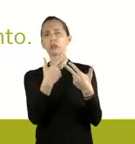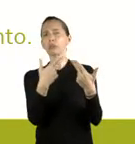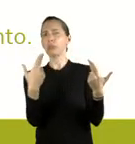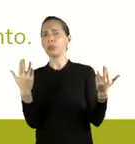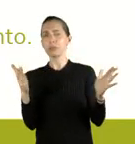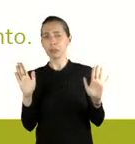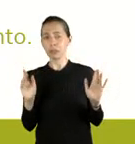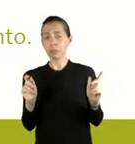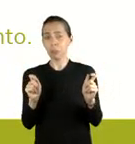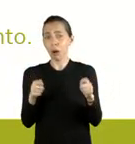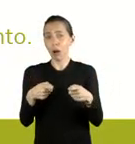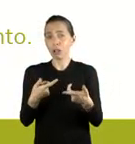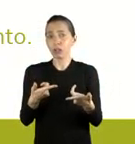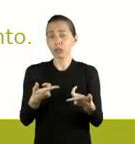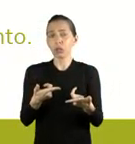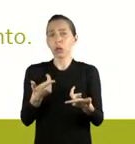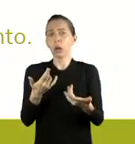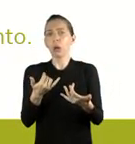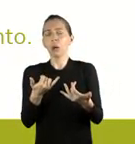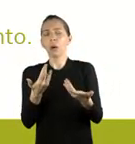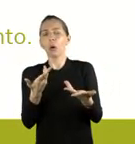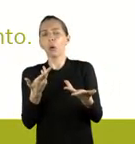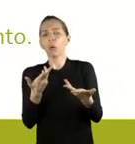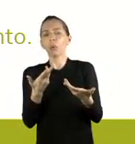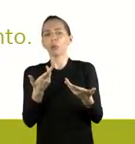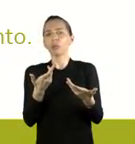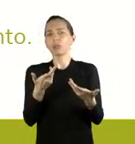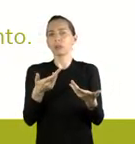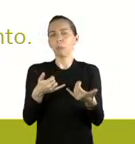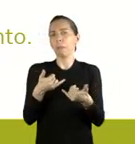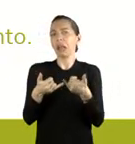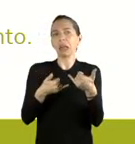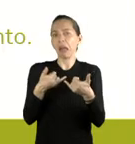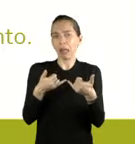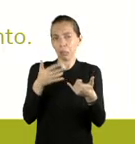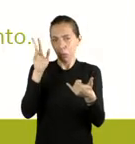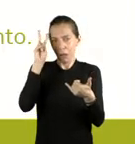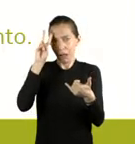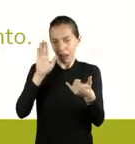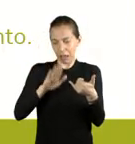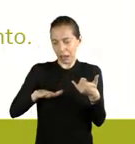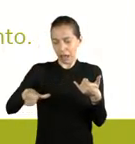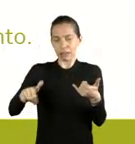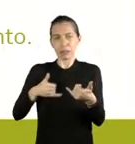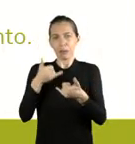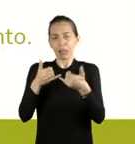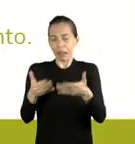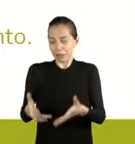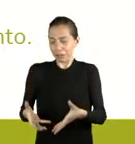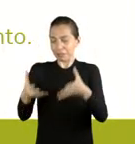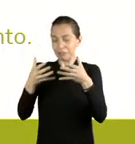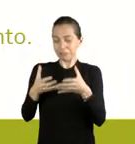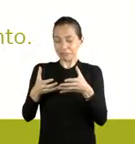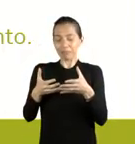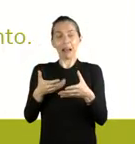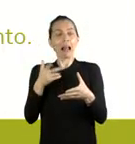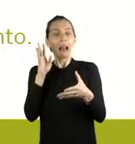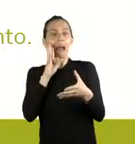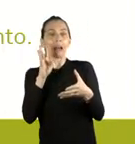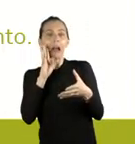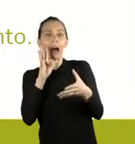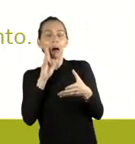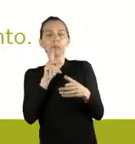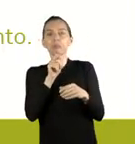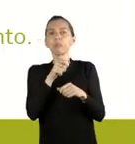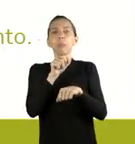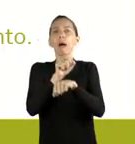lá, um brinquedo novo quando você era criança, você ganhou aquele bonequinho do Jaspion muito louco lá e depois você parou